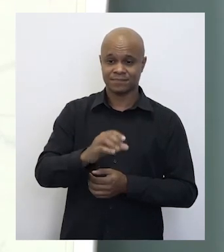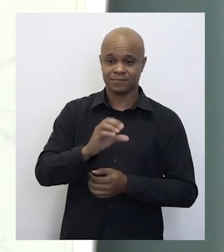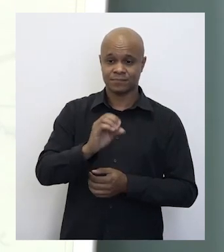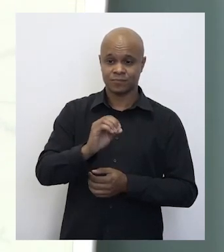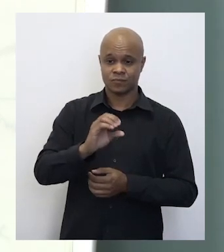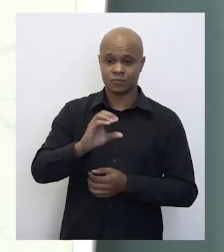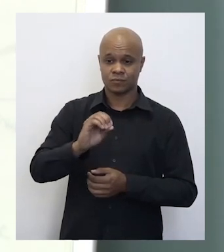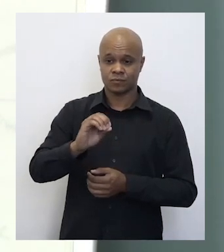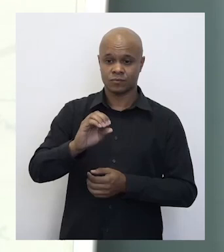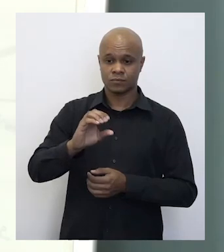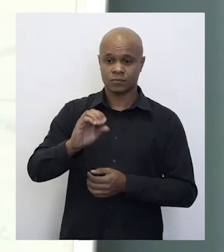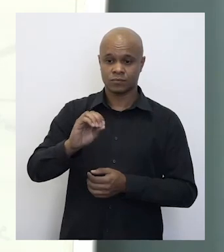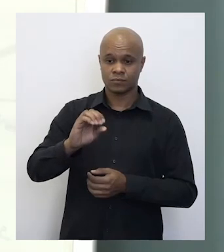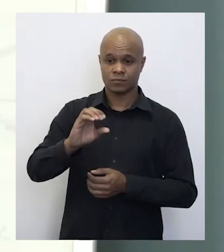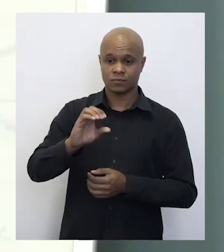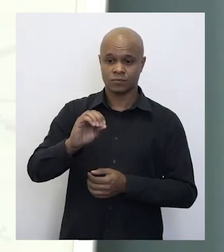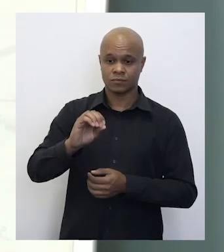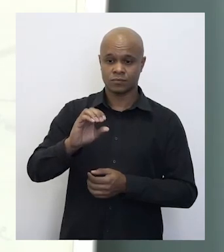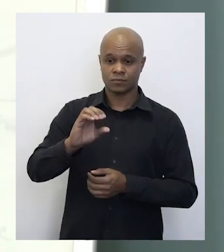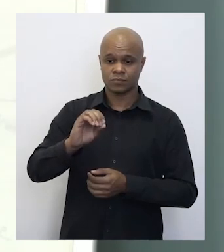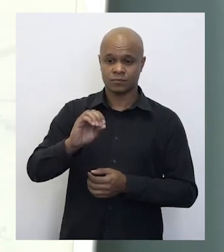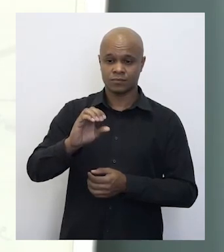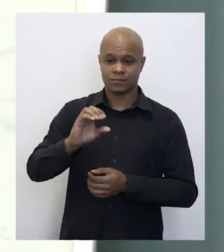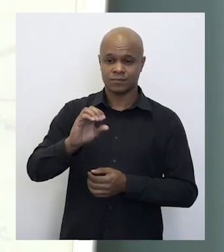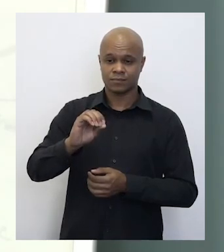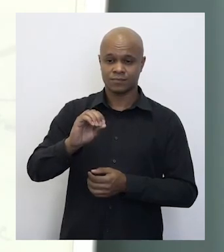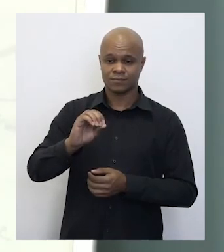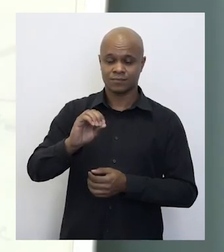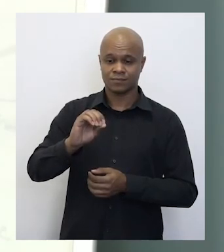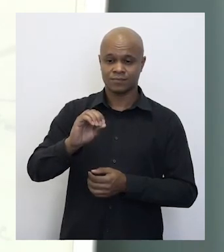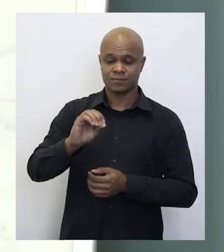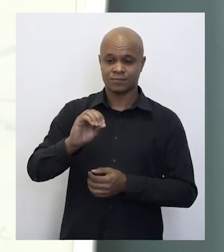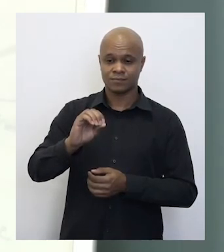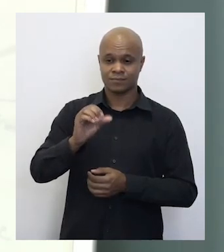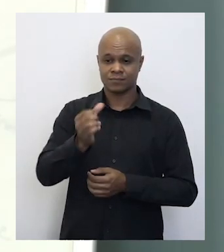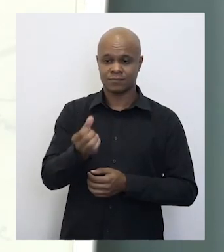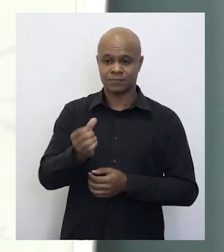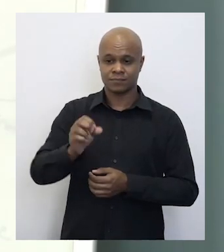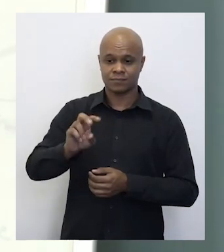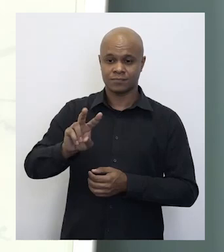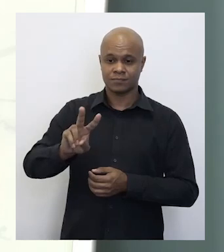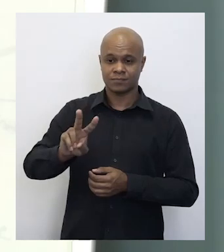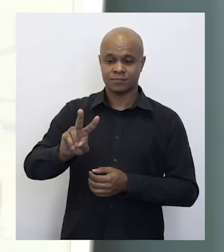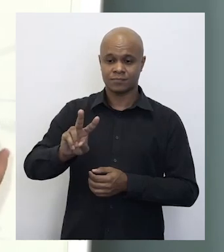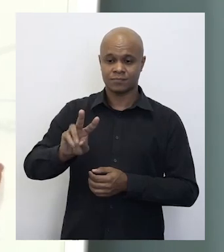0,1, 2, 3, 4, 5, 6 zeros. 6241.